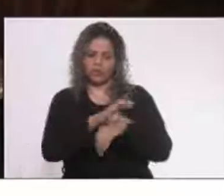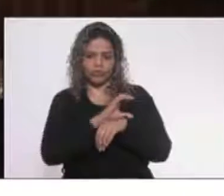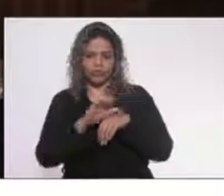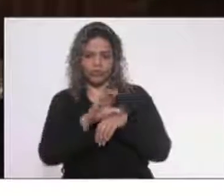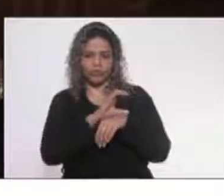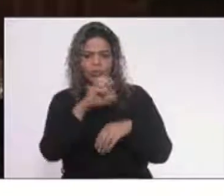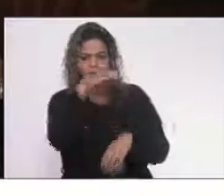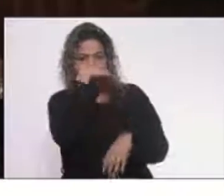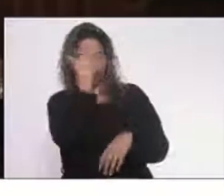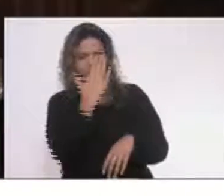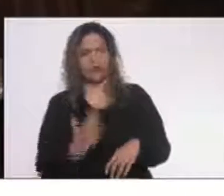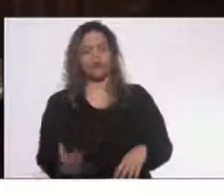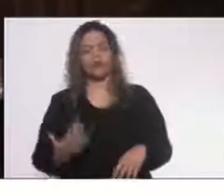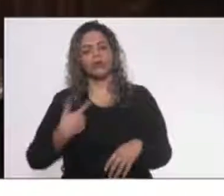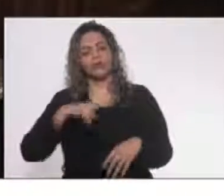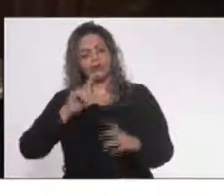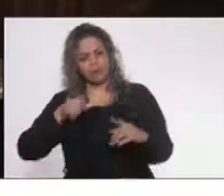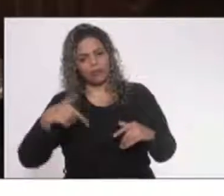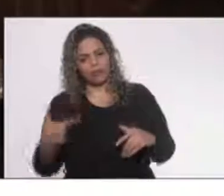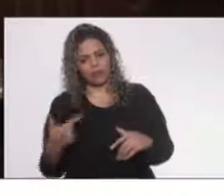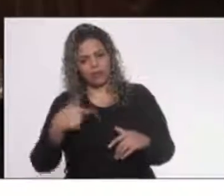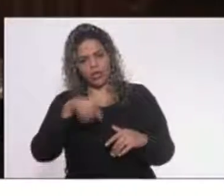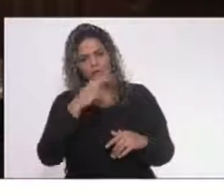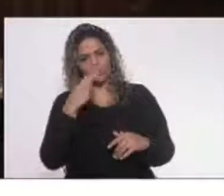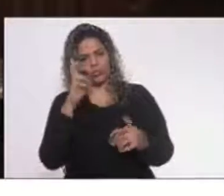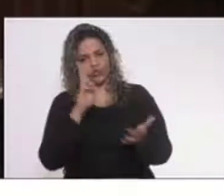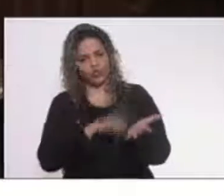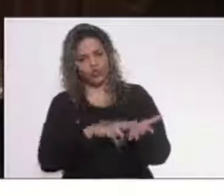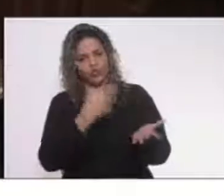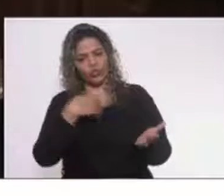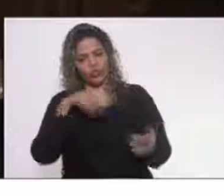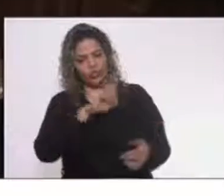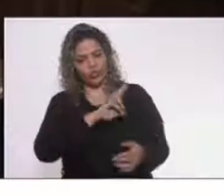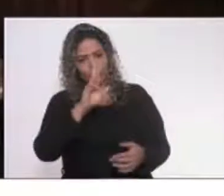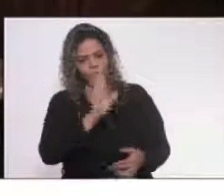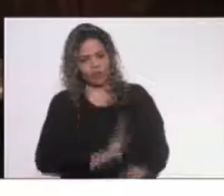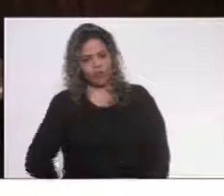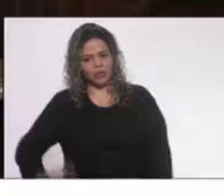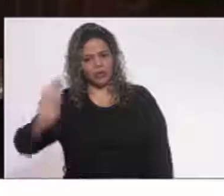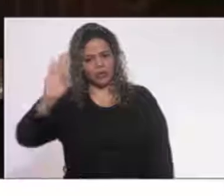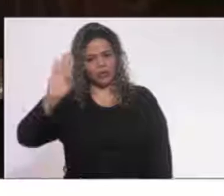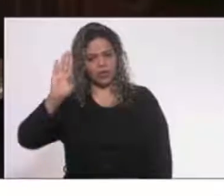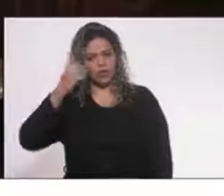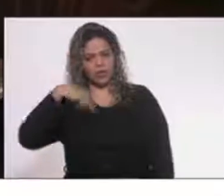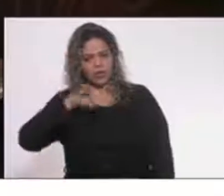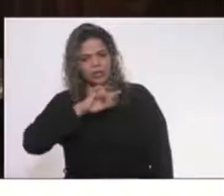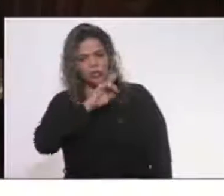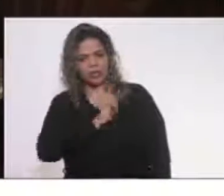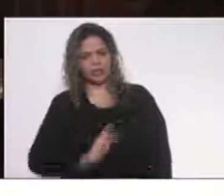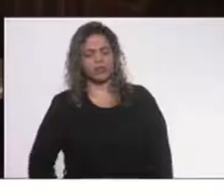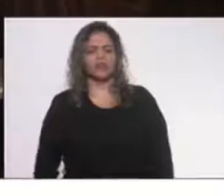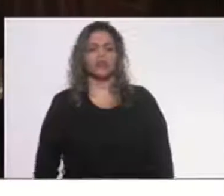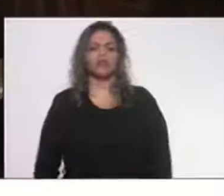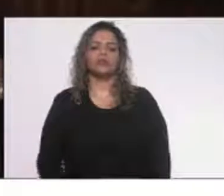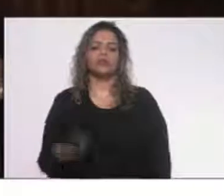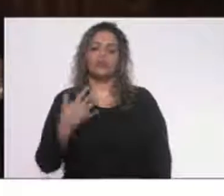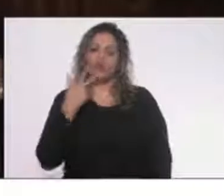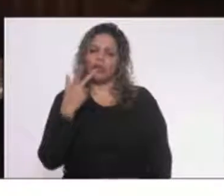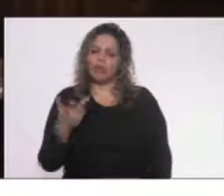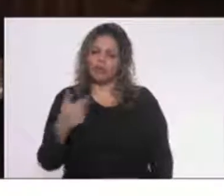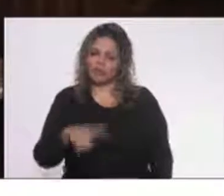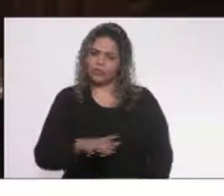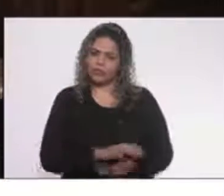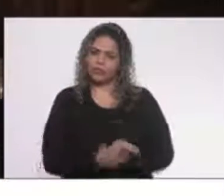Constituição brasileira que rege e pela qual ele jurou o seu mandato. E aí, senhor presidente,